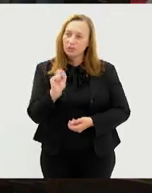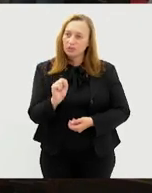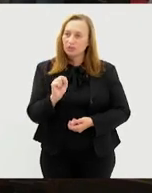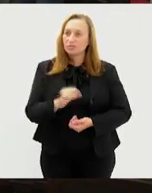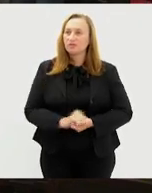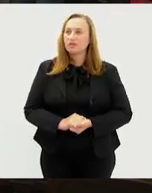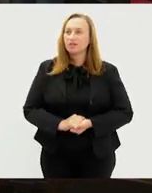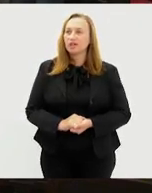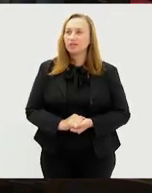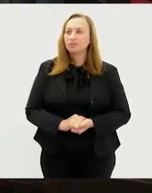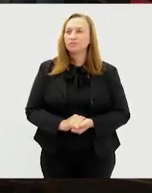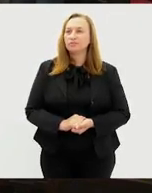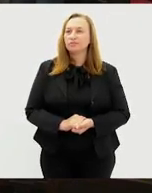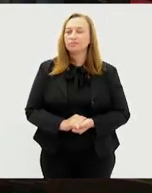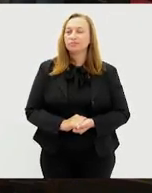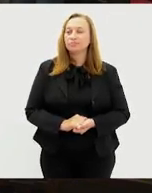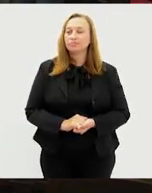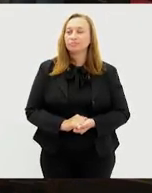raves